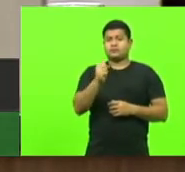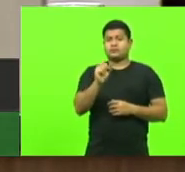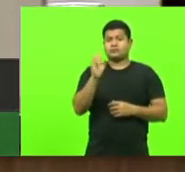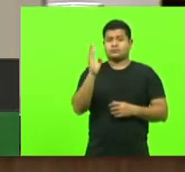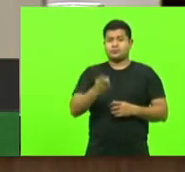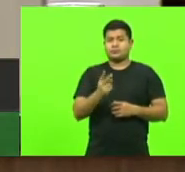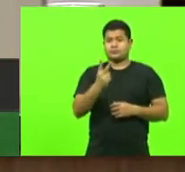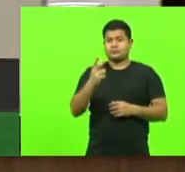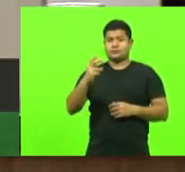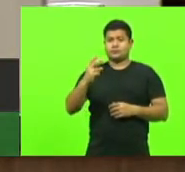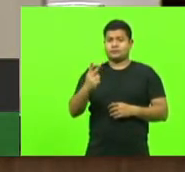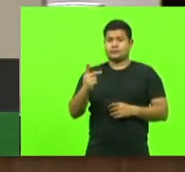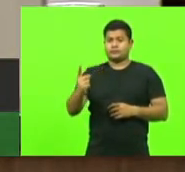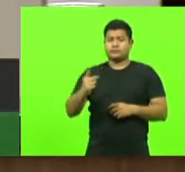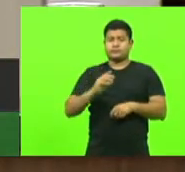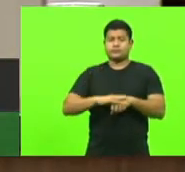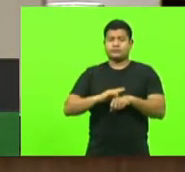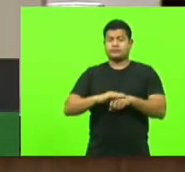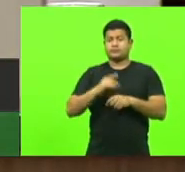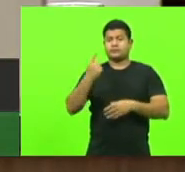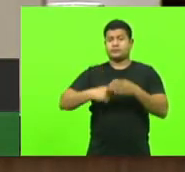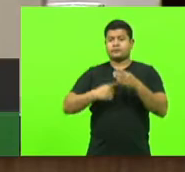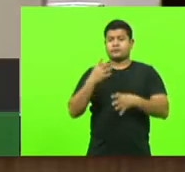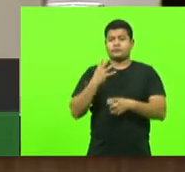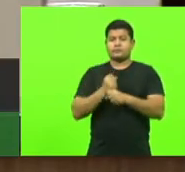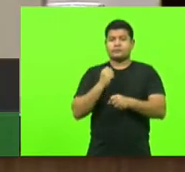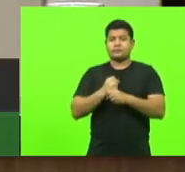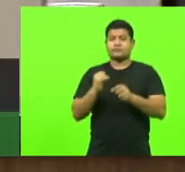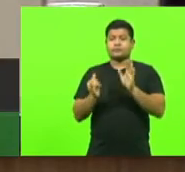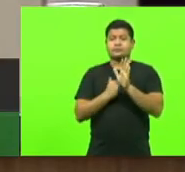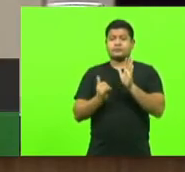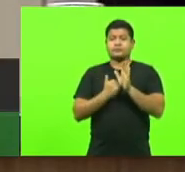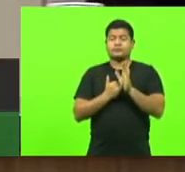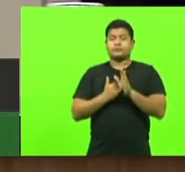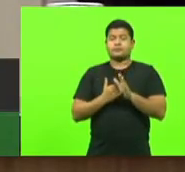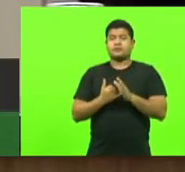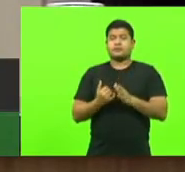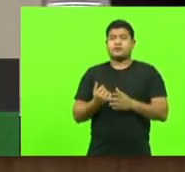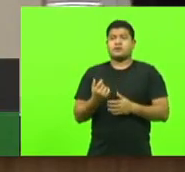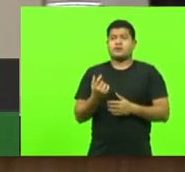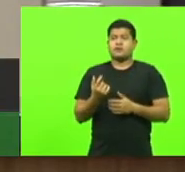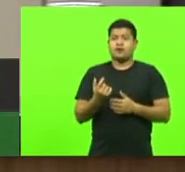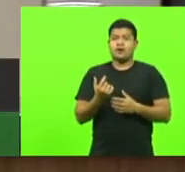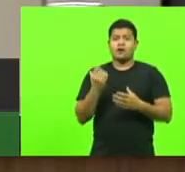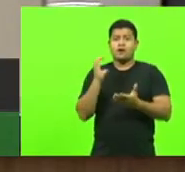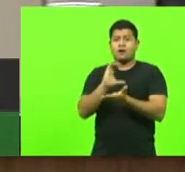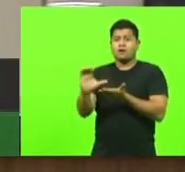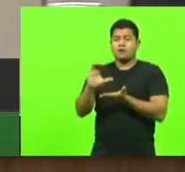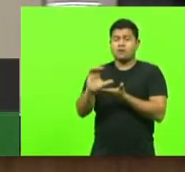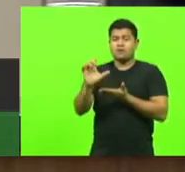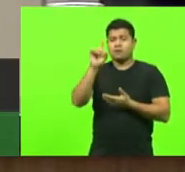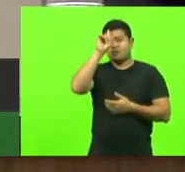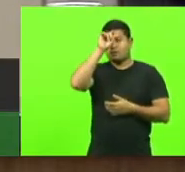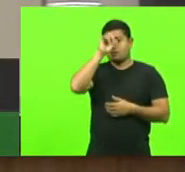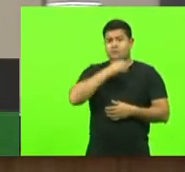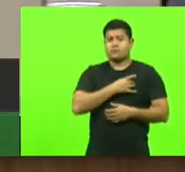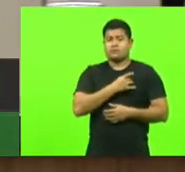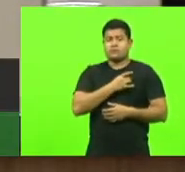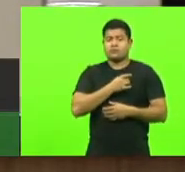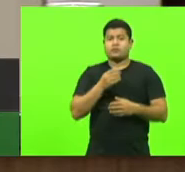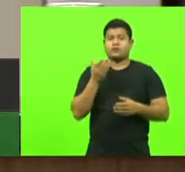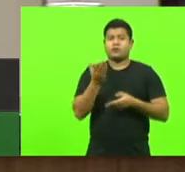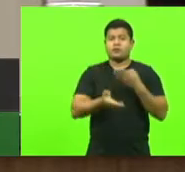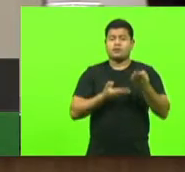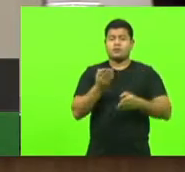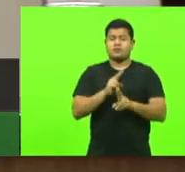238/2021, autor Comissão de Finanças e Tributação. Dispõe sobre o ressarcimento a hospitais prestadores de serviços ao Sistema Único de Saúde,